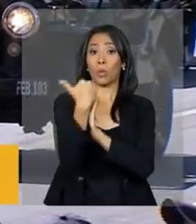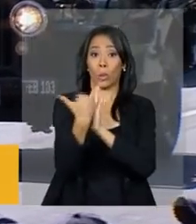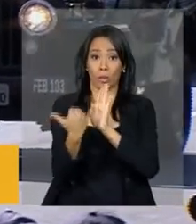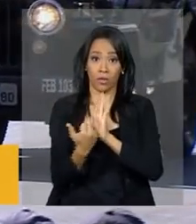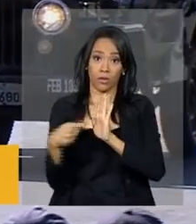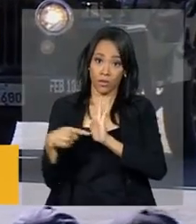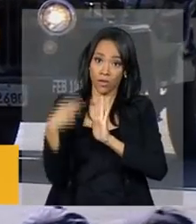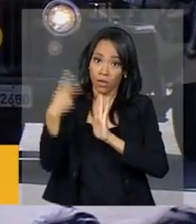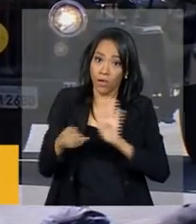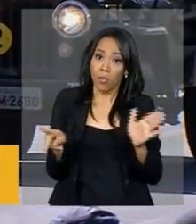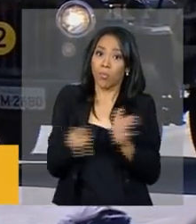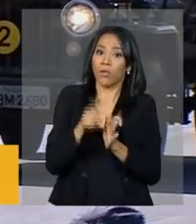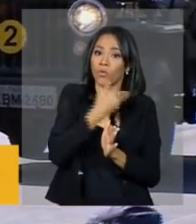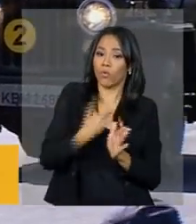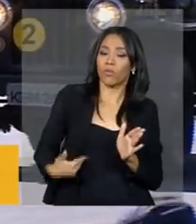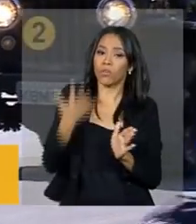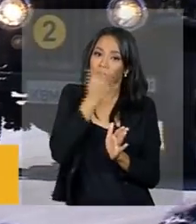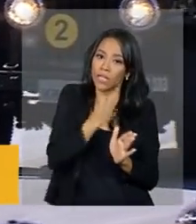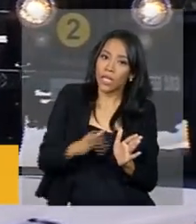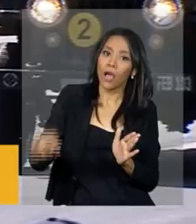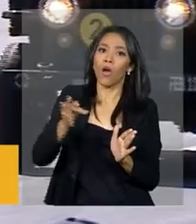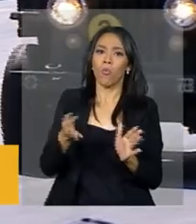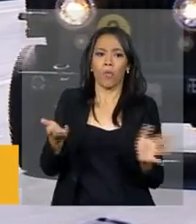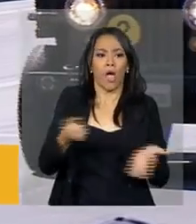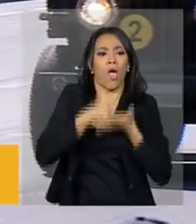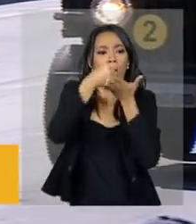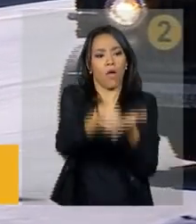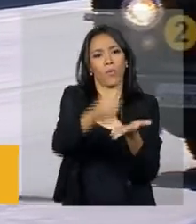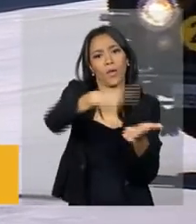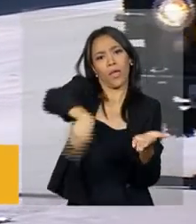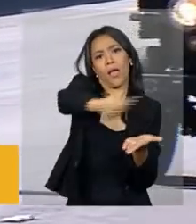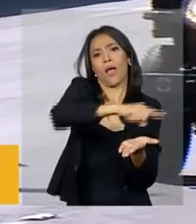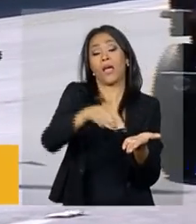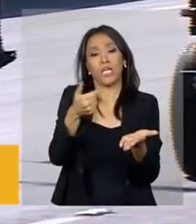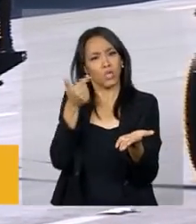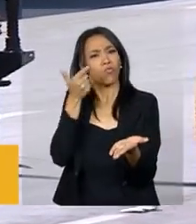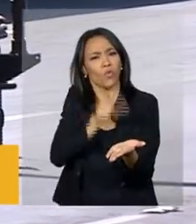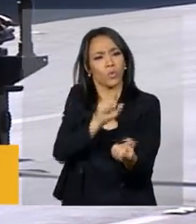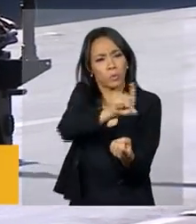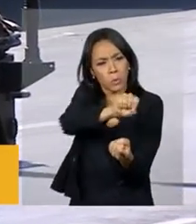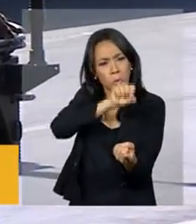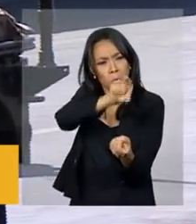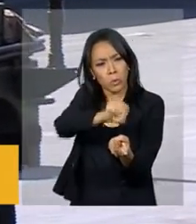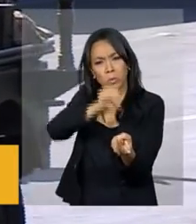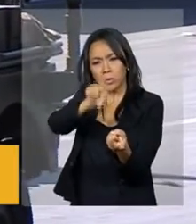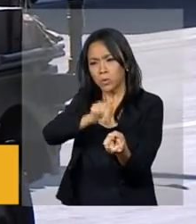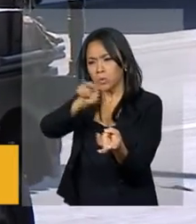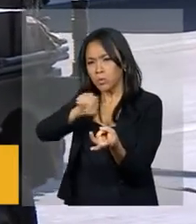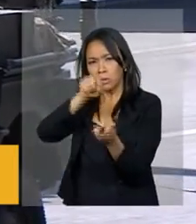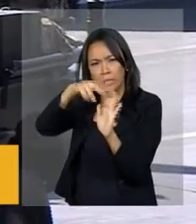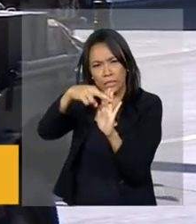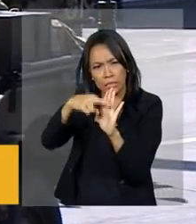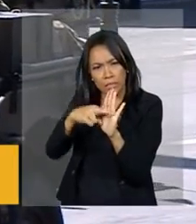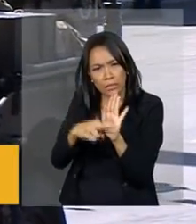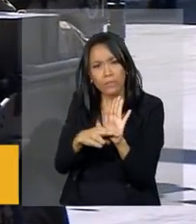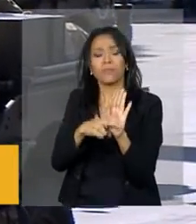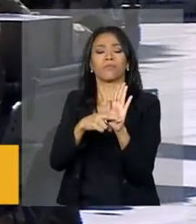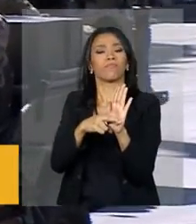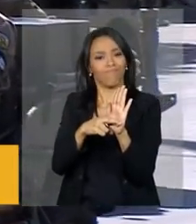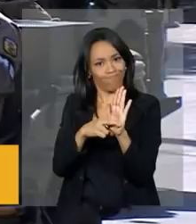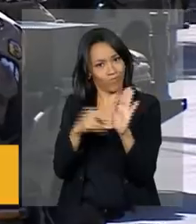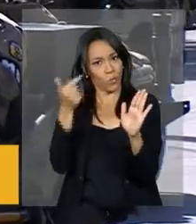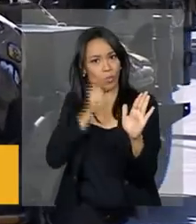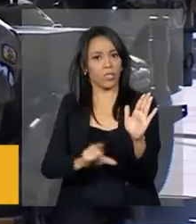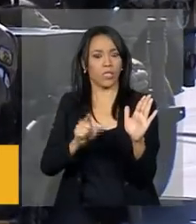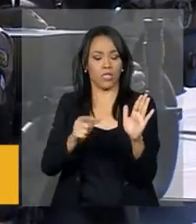alto rendimento. Eles entraram para ser terceiros sargentos, fizeram prova de títulos e essas provas deram atenção aos